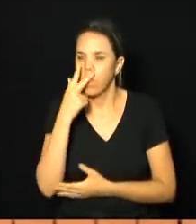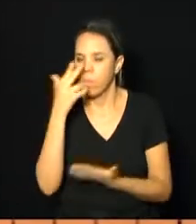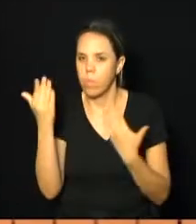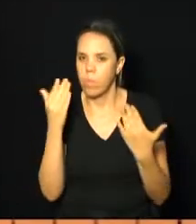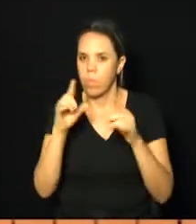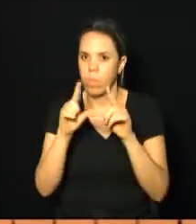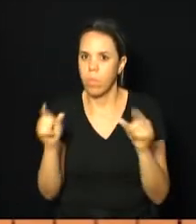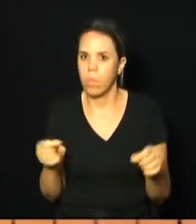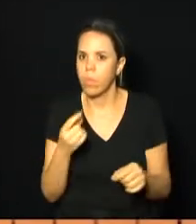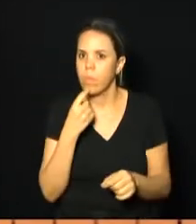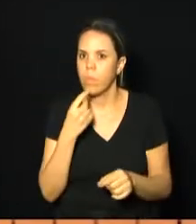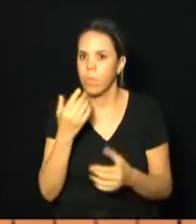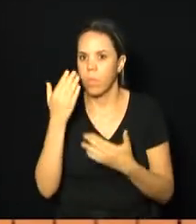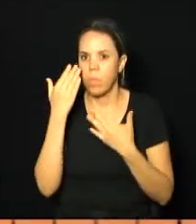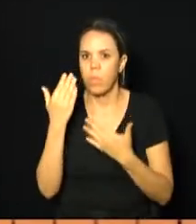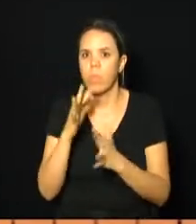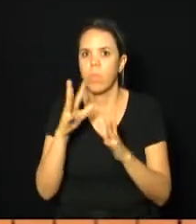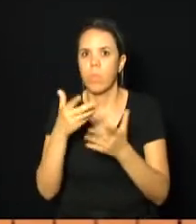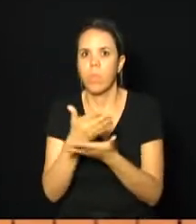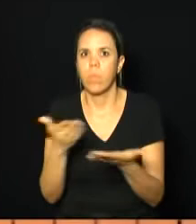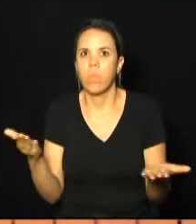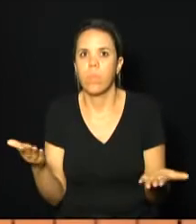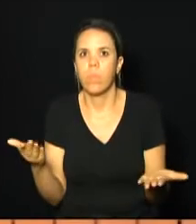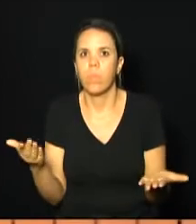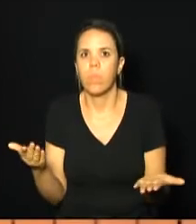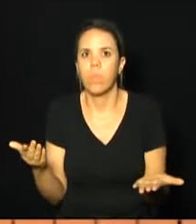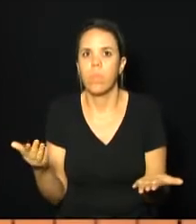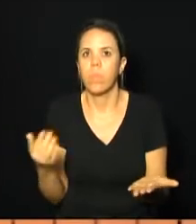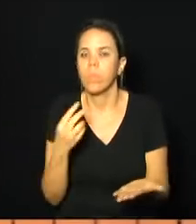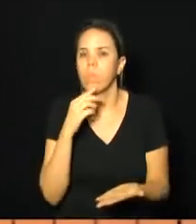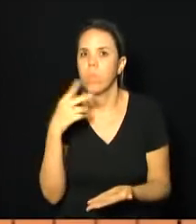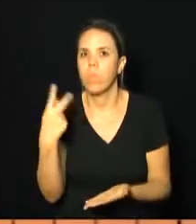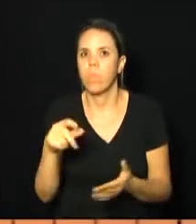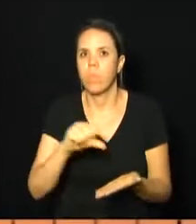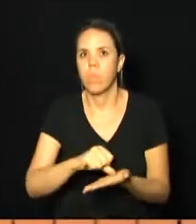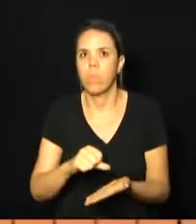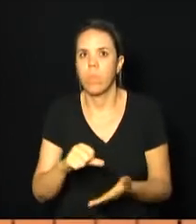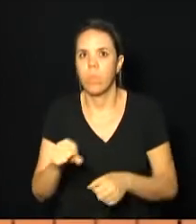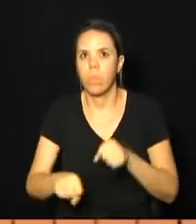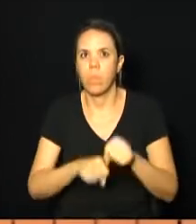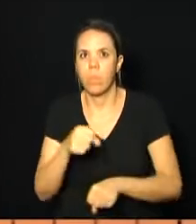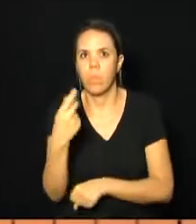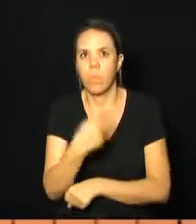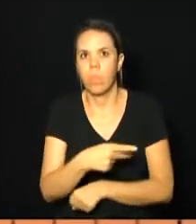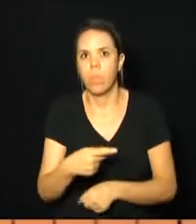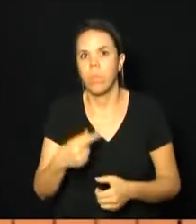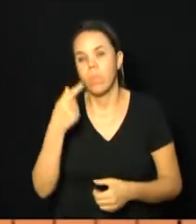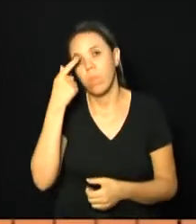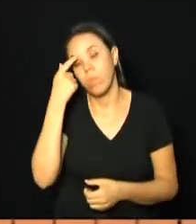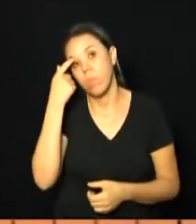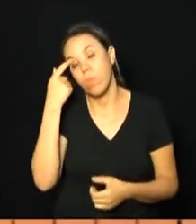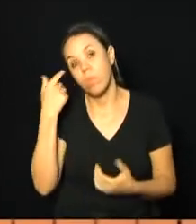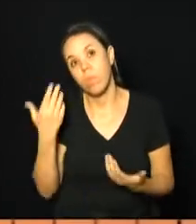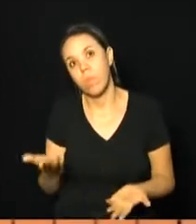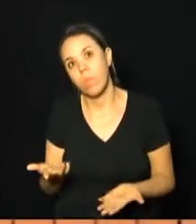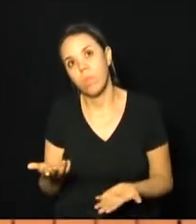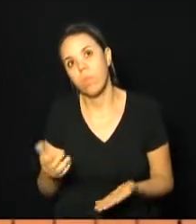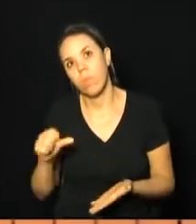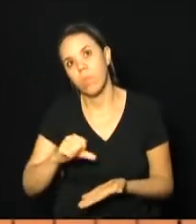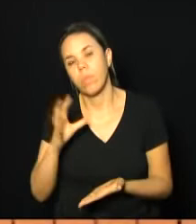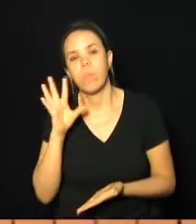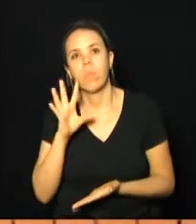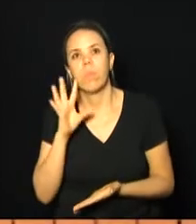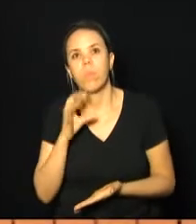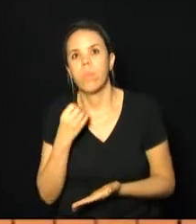Obrigado a todos. E, Marcos, conheço bem sua região, que eu pedalo lá. Então, é uma região bem